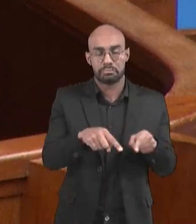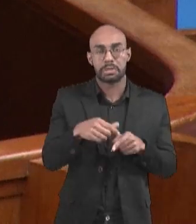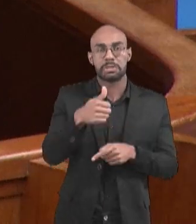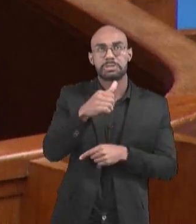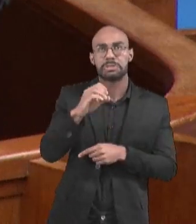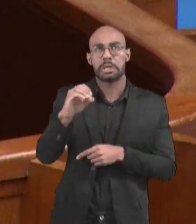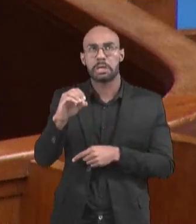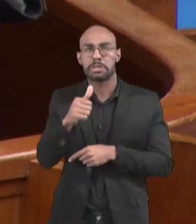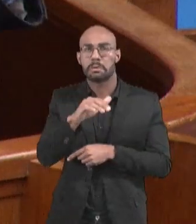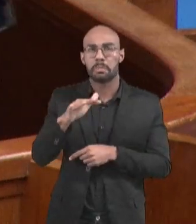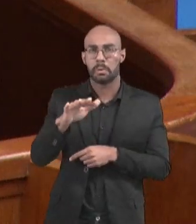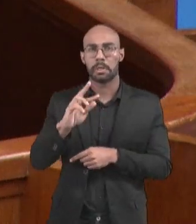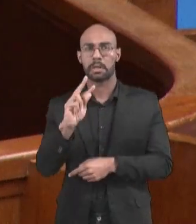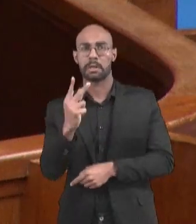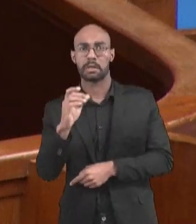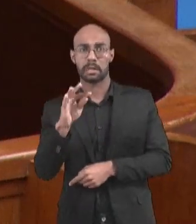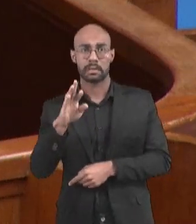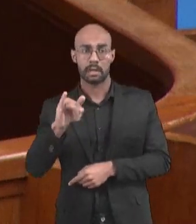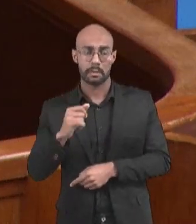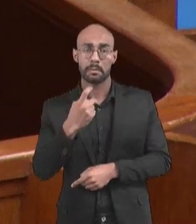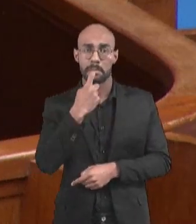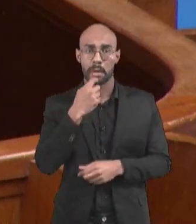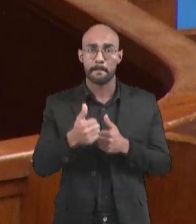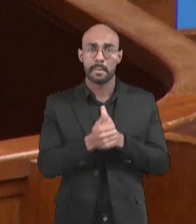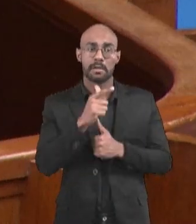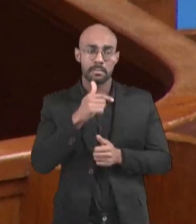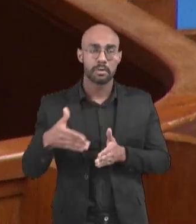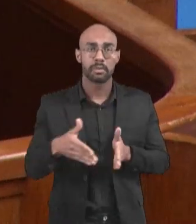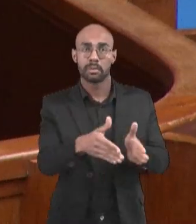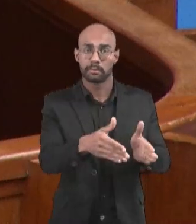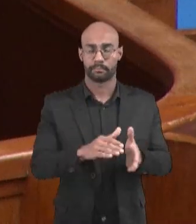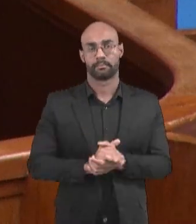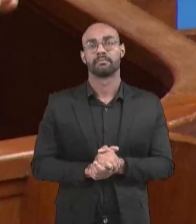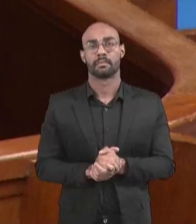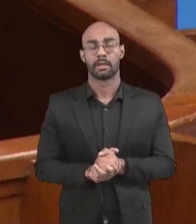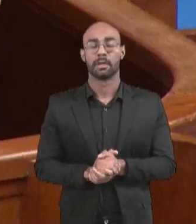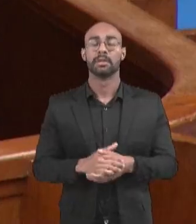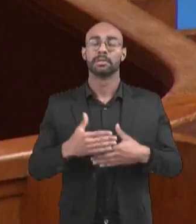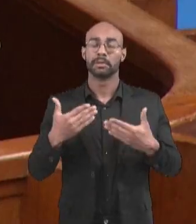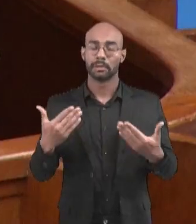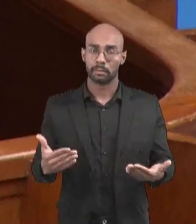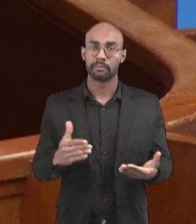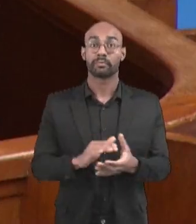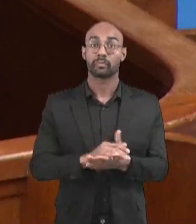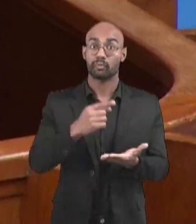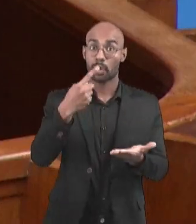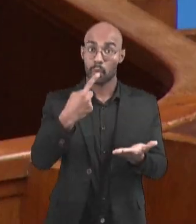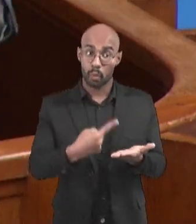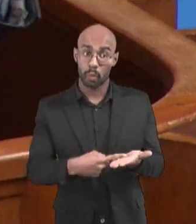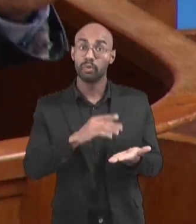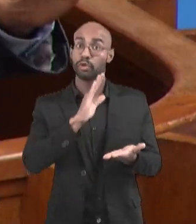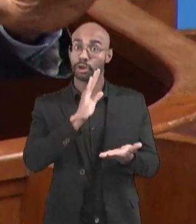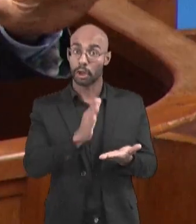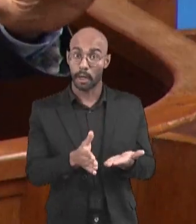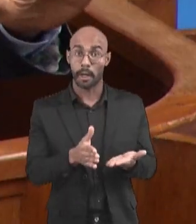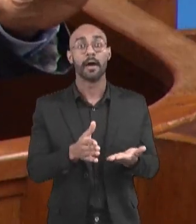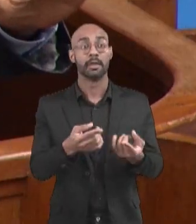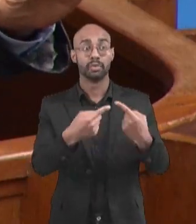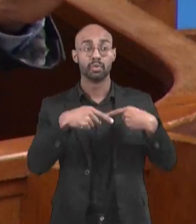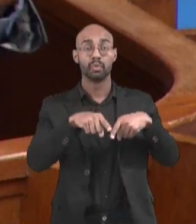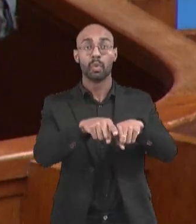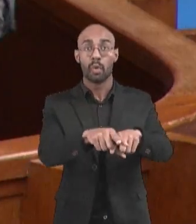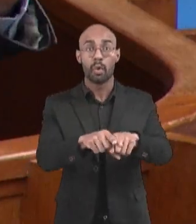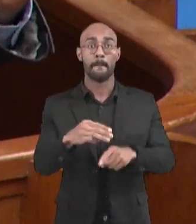hectares, na beira do rio Ipuitã, do córrego Ipuitã, de comum acordo com o Ministério